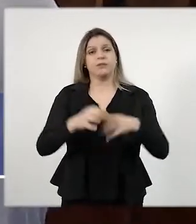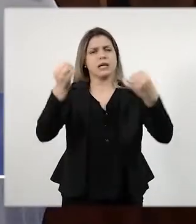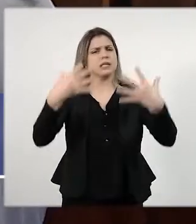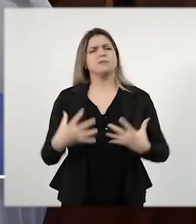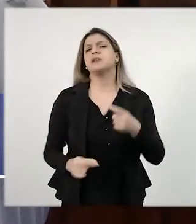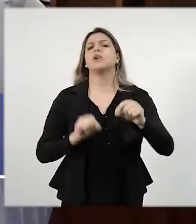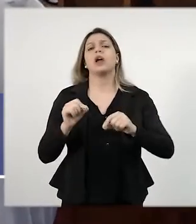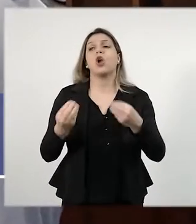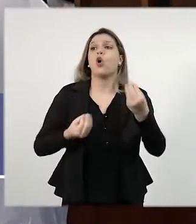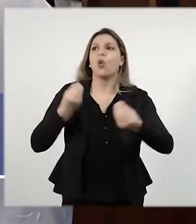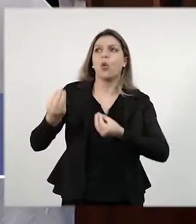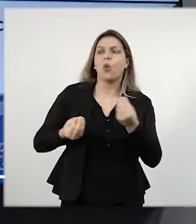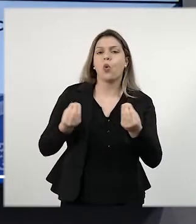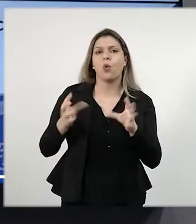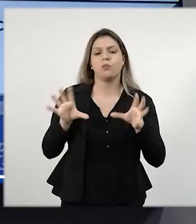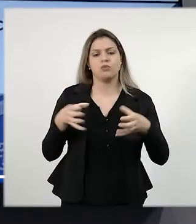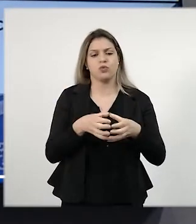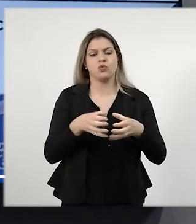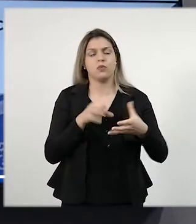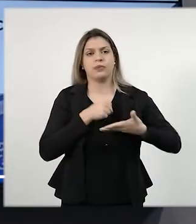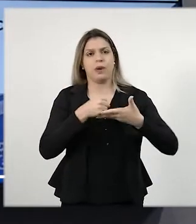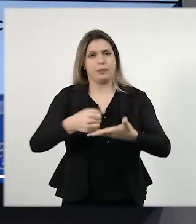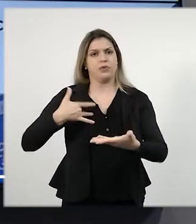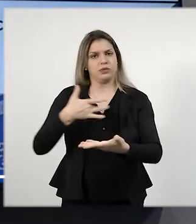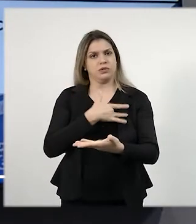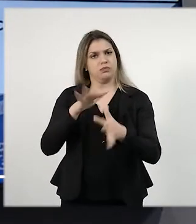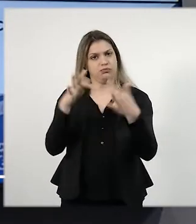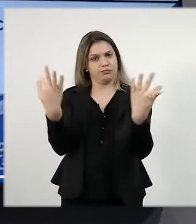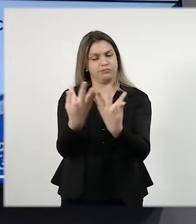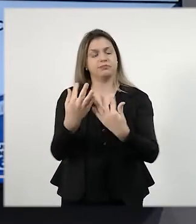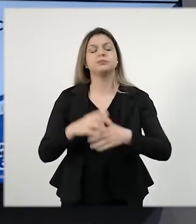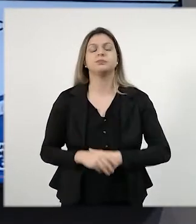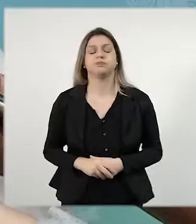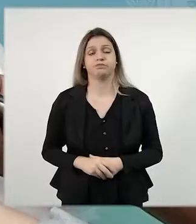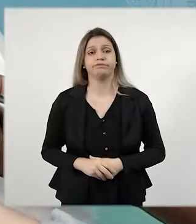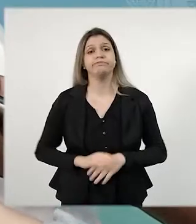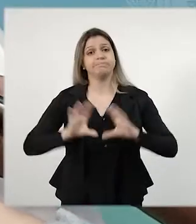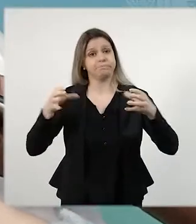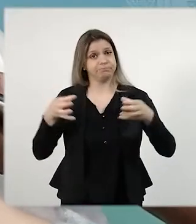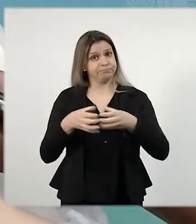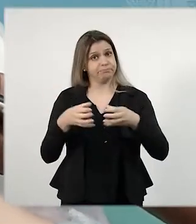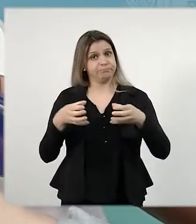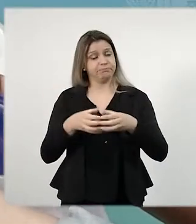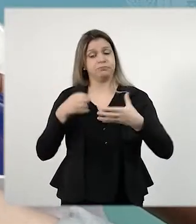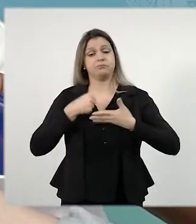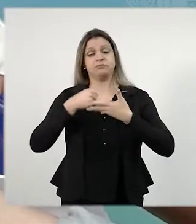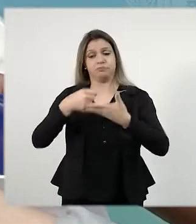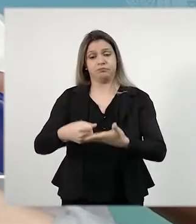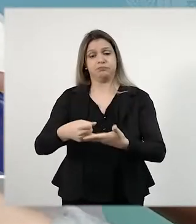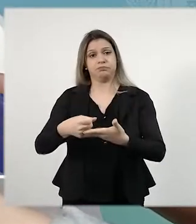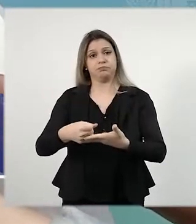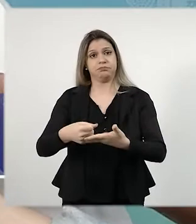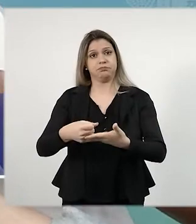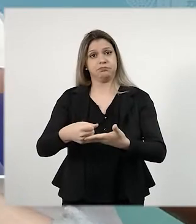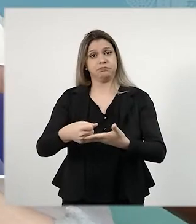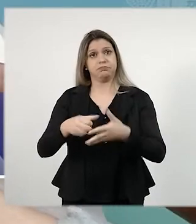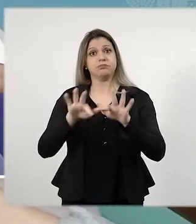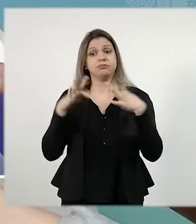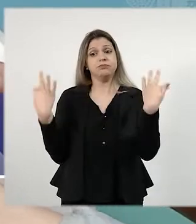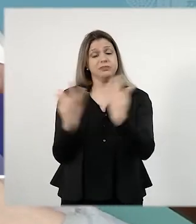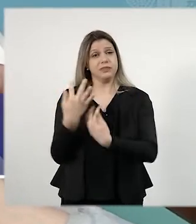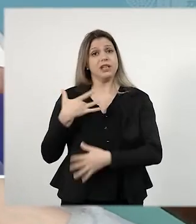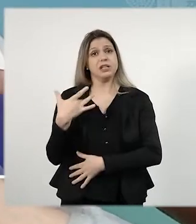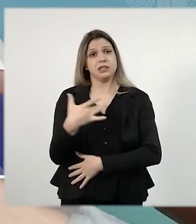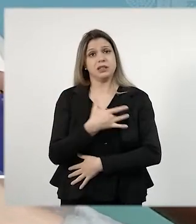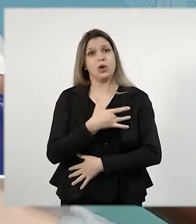ainda explica como ficará a situação dos núcleos de apoio à saúde da família. O núcleo de apoio à saúde da família, ele tinha